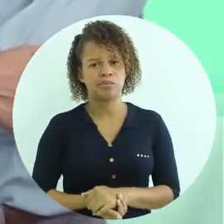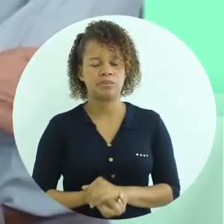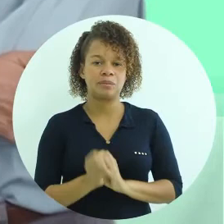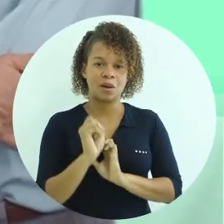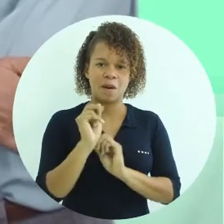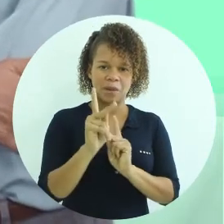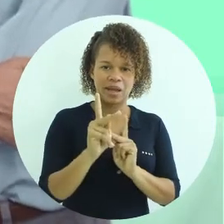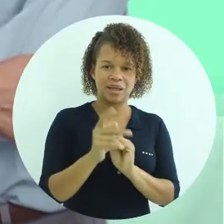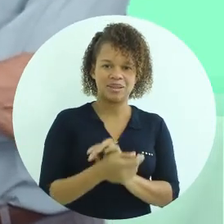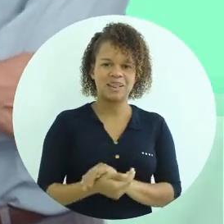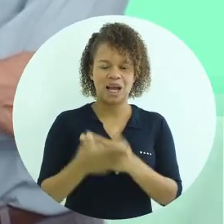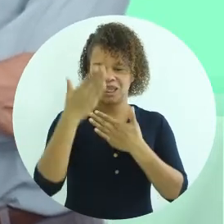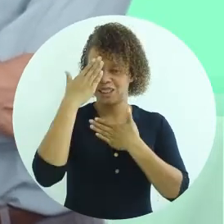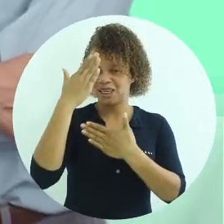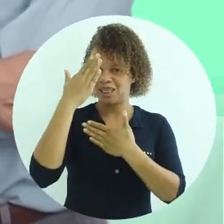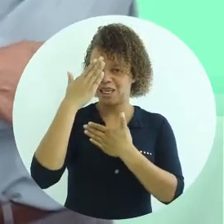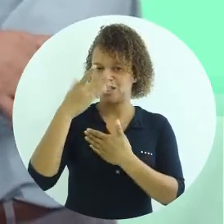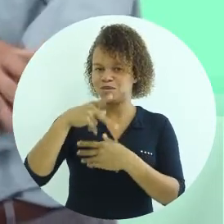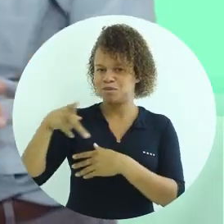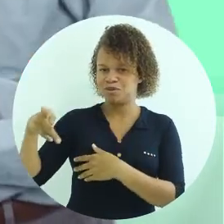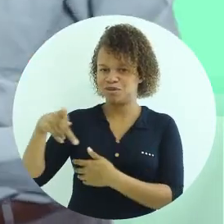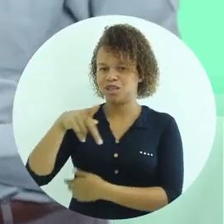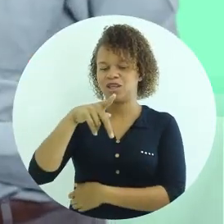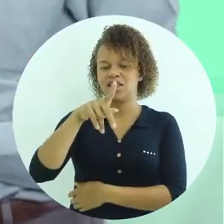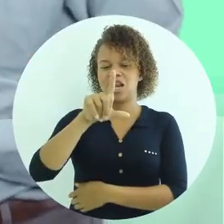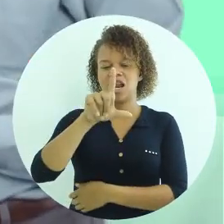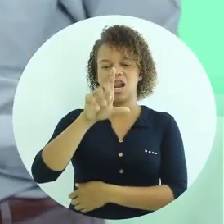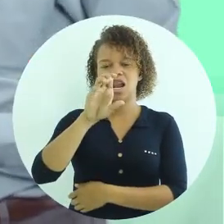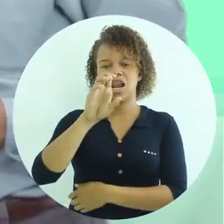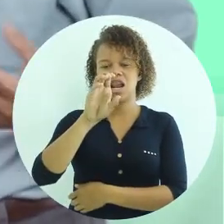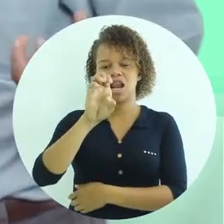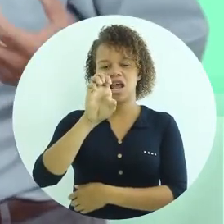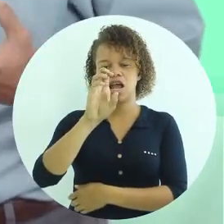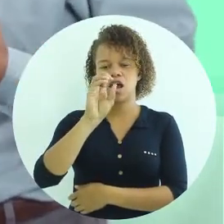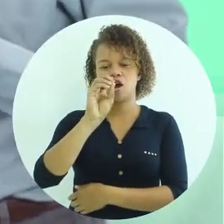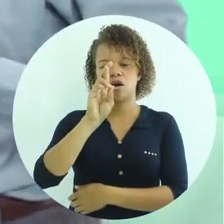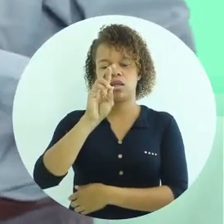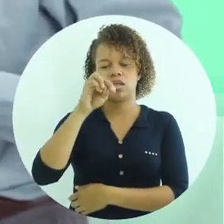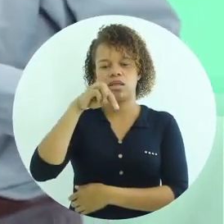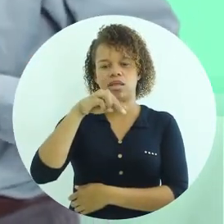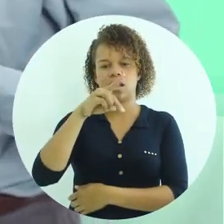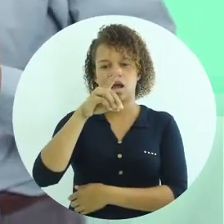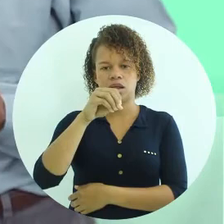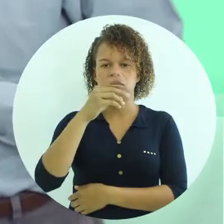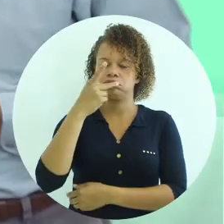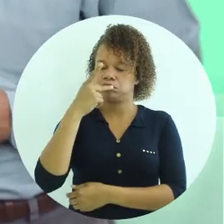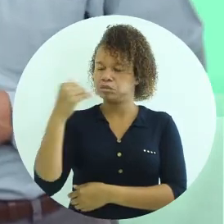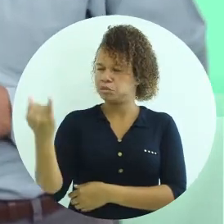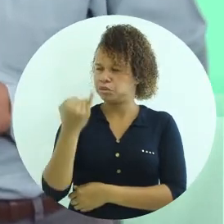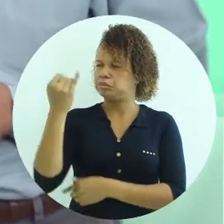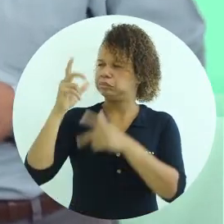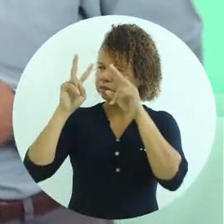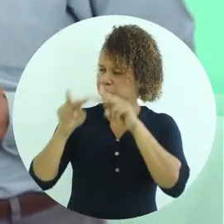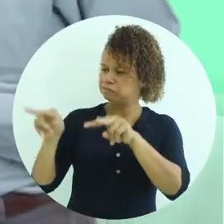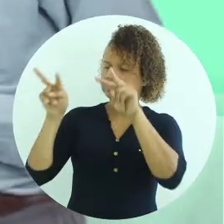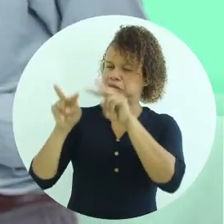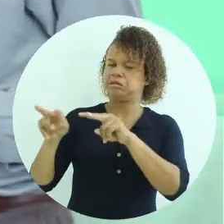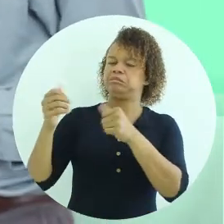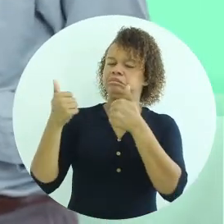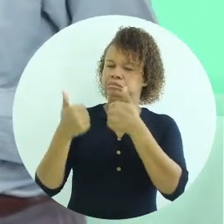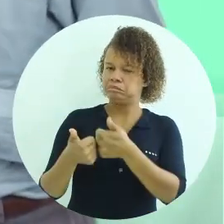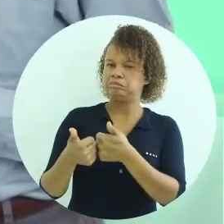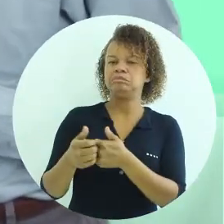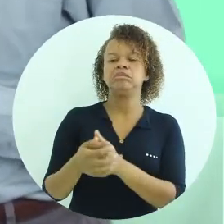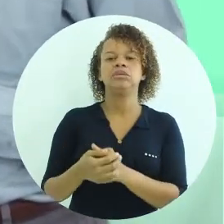então a gente agradece aí ao Leonardo Morrandas. Muito, muito interessante a gente ter essa visão prática aí, da